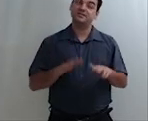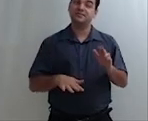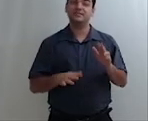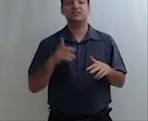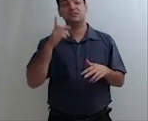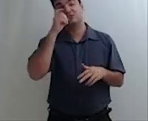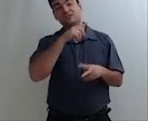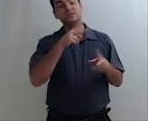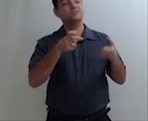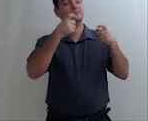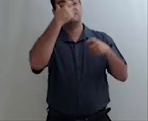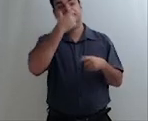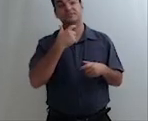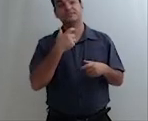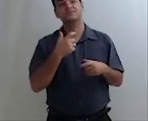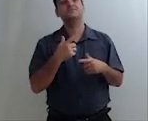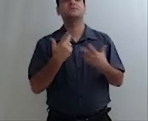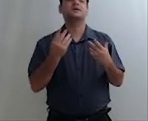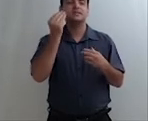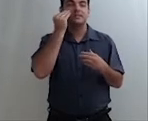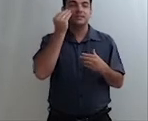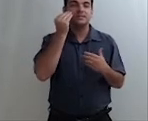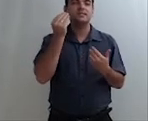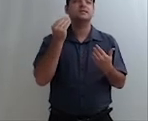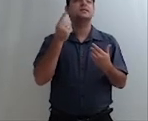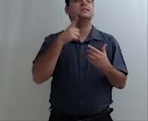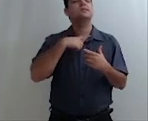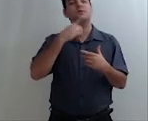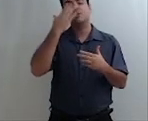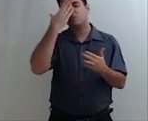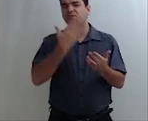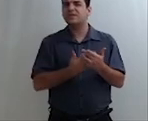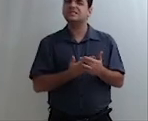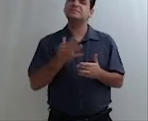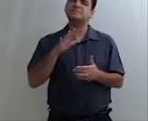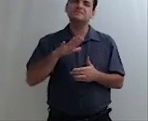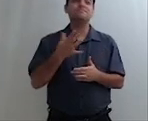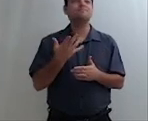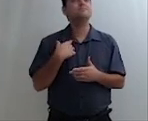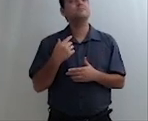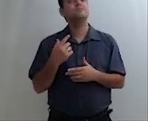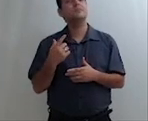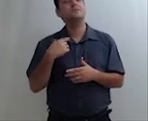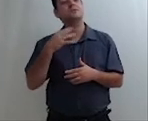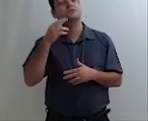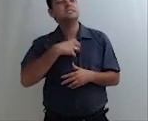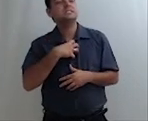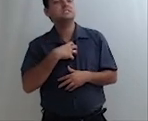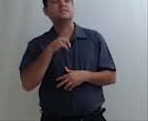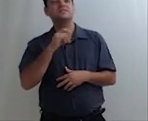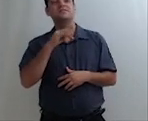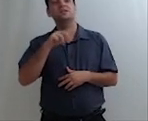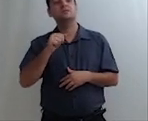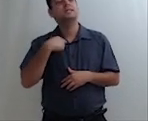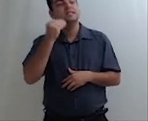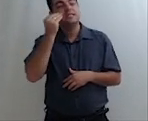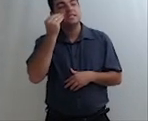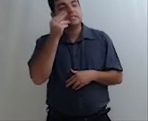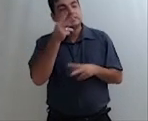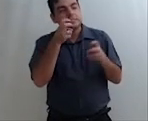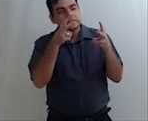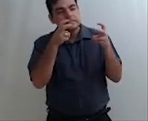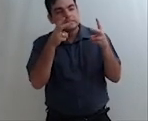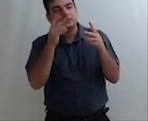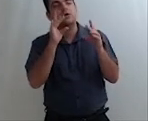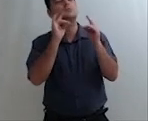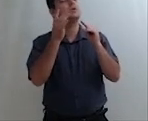procedimento legal busca estabelecer confiança razoável pela identificação de alguém entre semelhantes após descrevê-lo